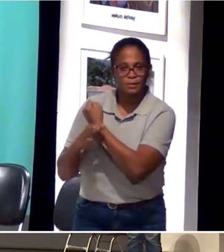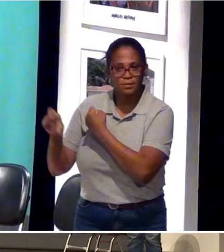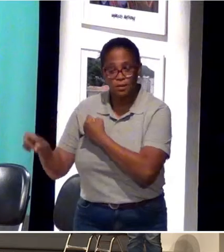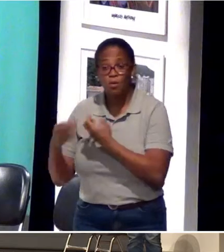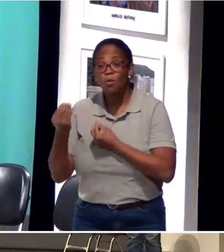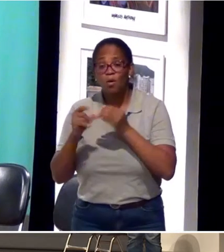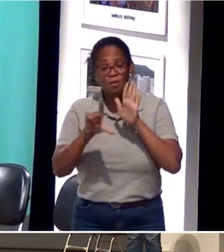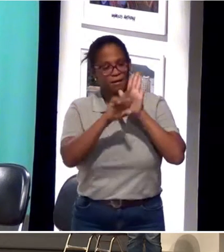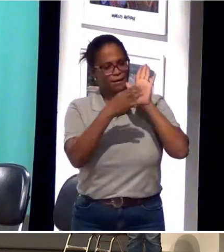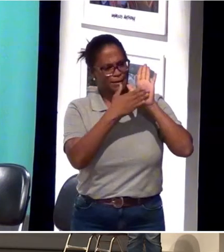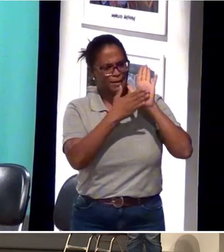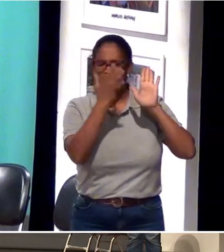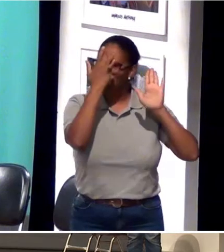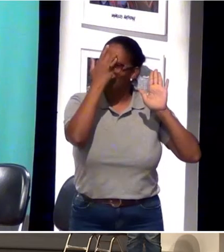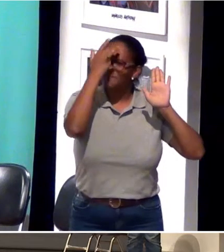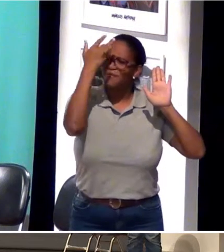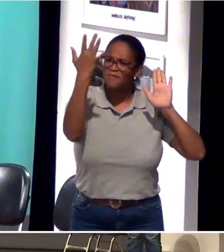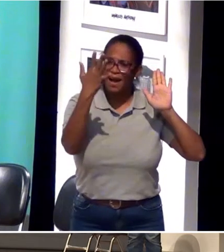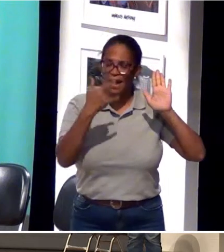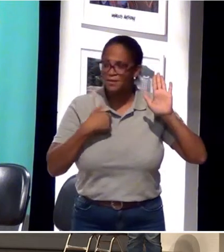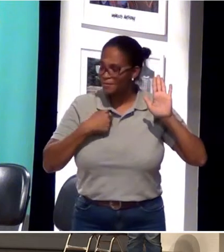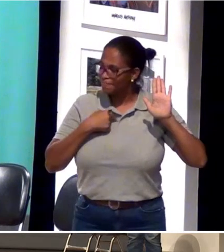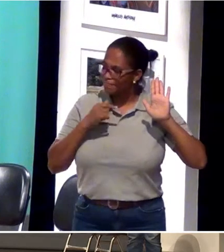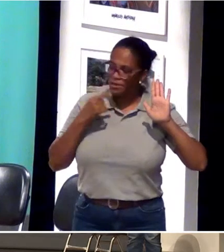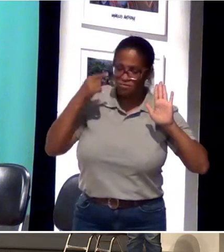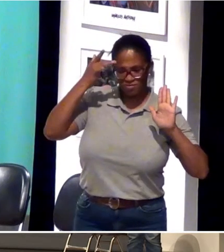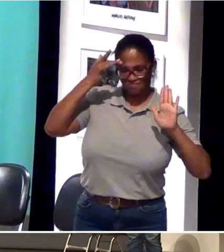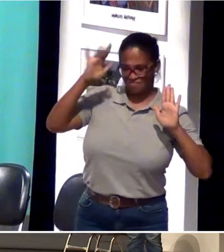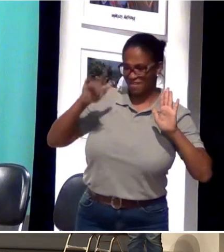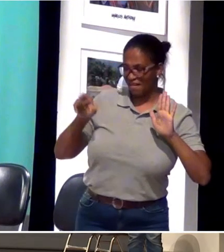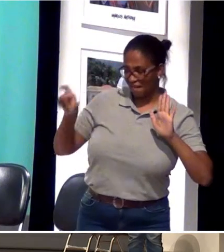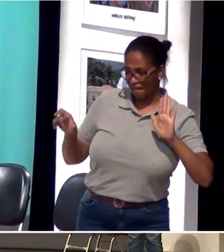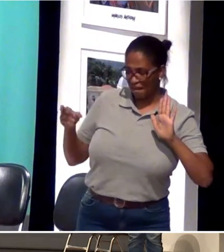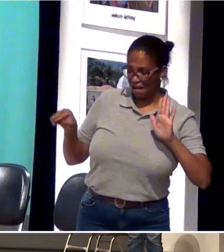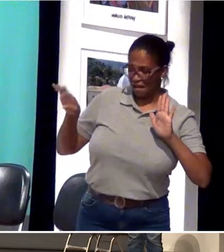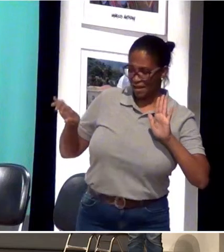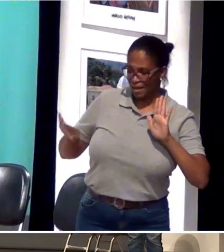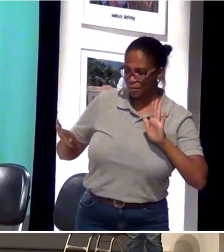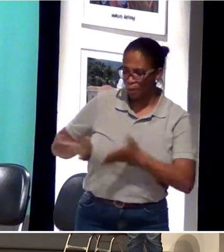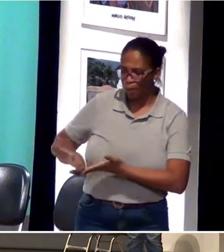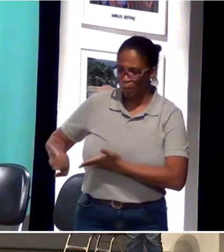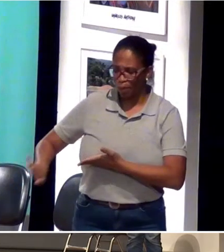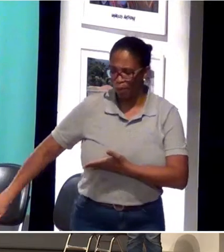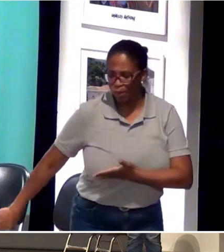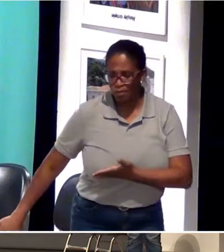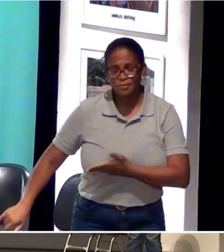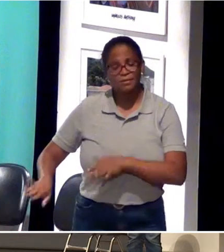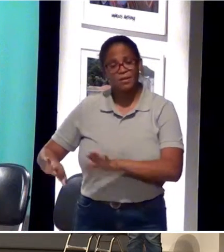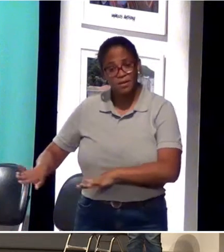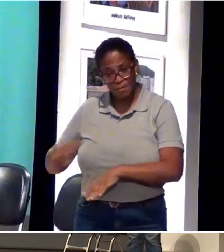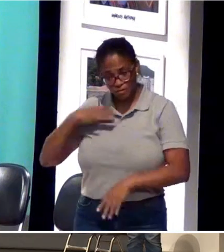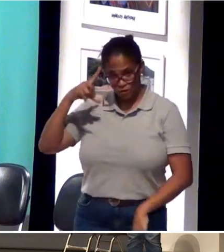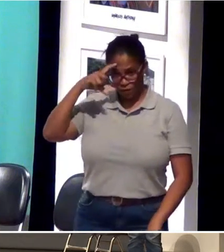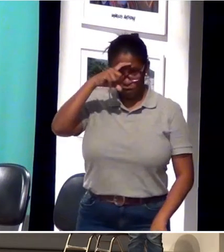letra da lei, é muito fácil romper com uma lógica que criminaliza o menino. Mas a nossa dificuldade não é